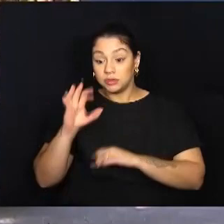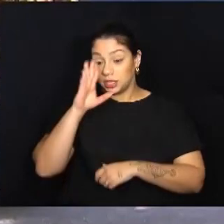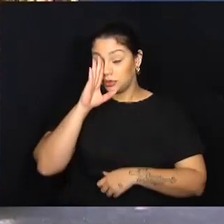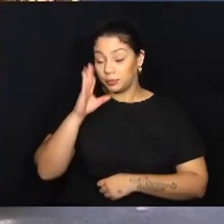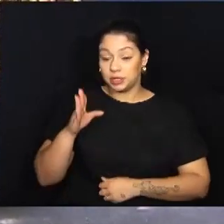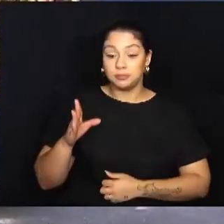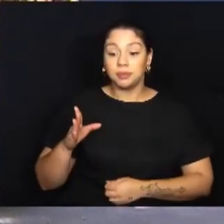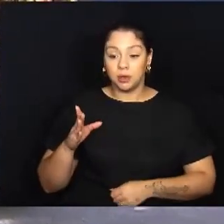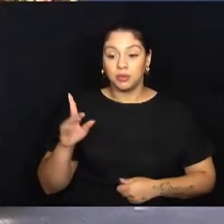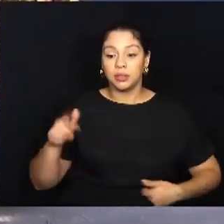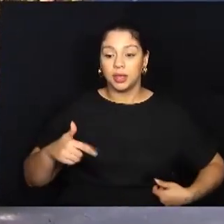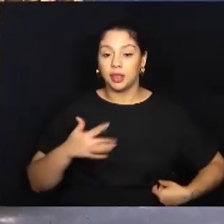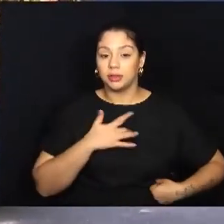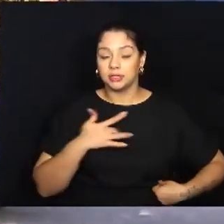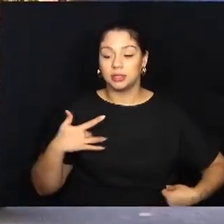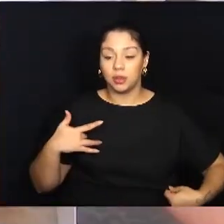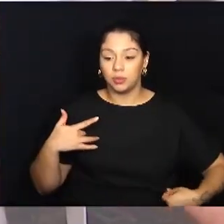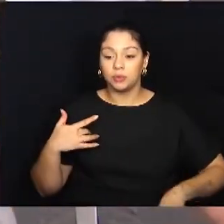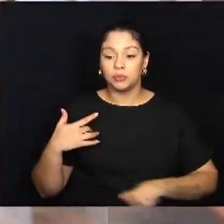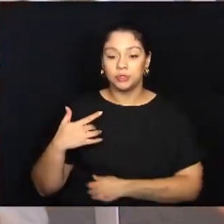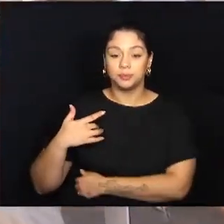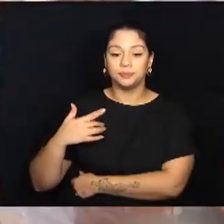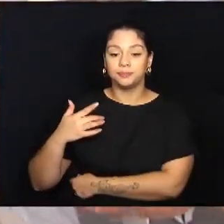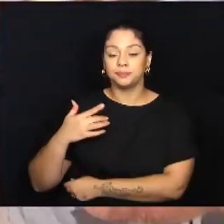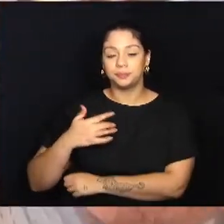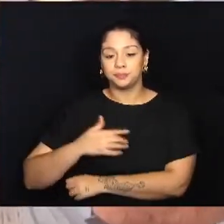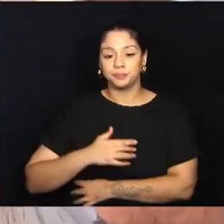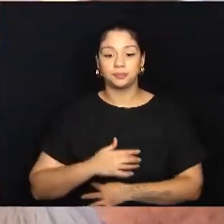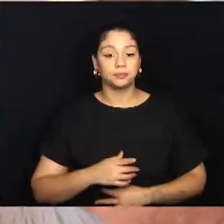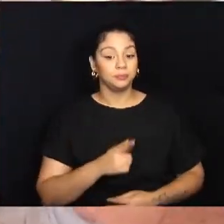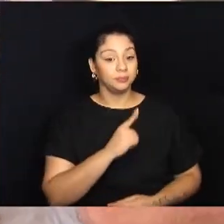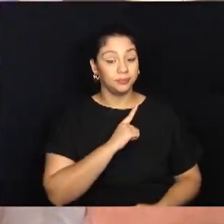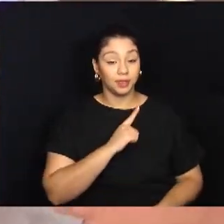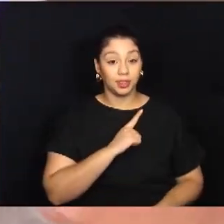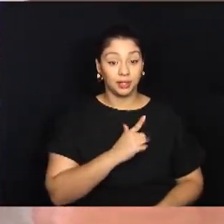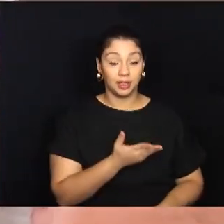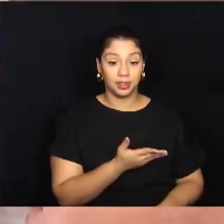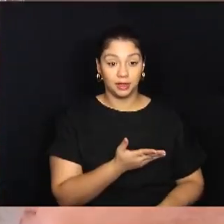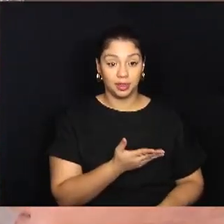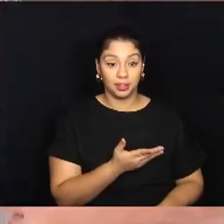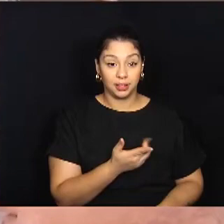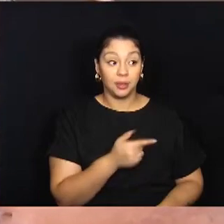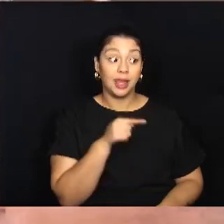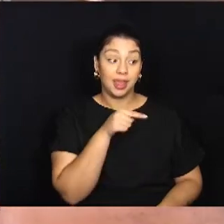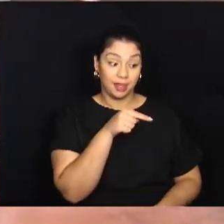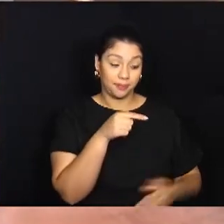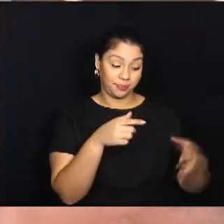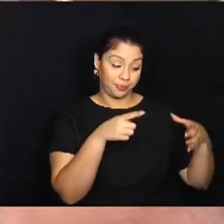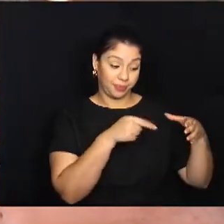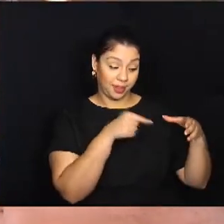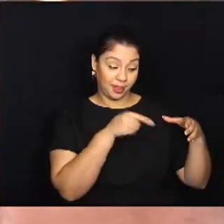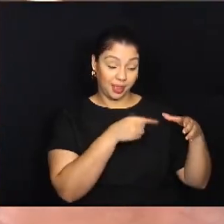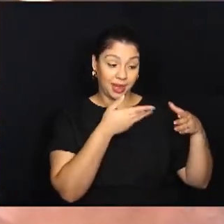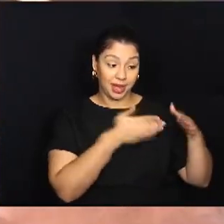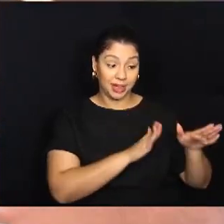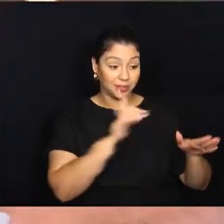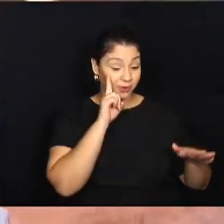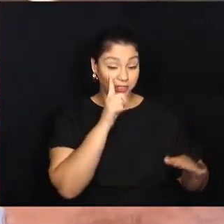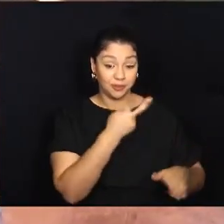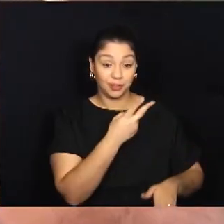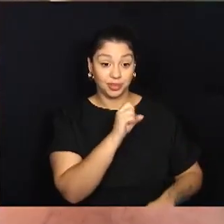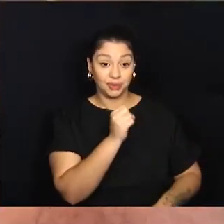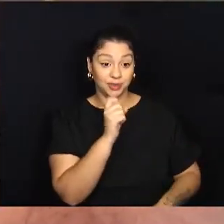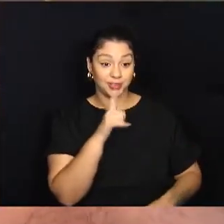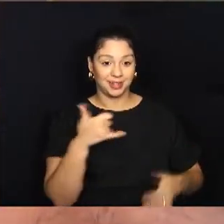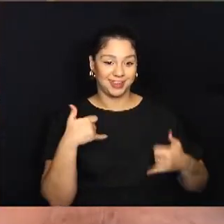né, em questão de saúde do animal. Eu nasci no dia, ela nasceu dia 28, que é o dia do meu aniversário, e eu